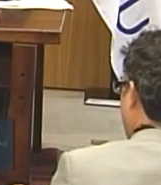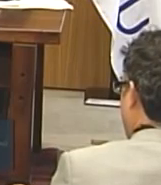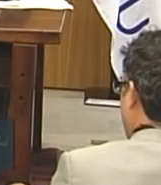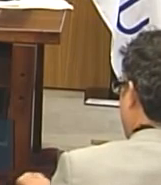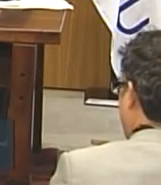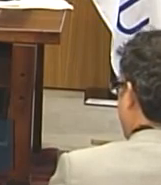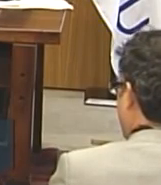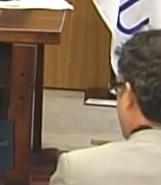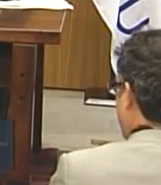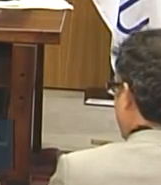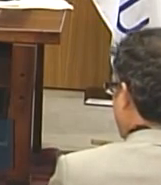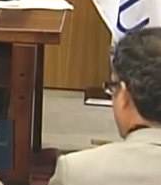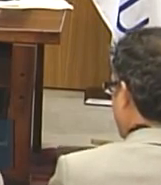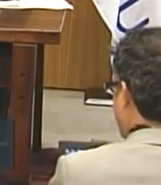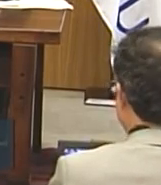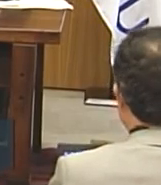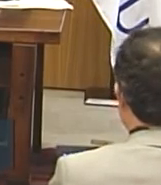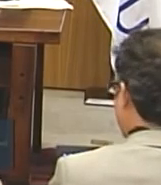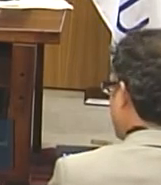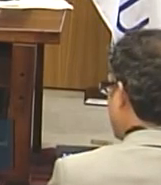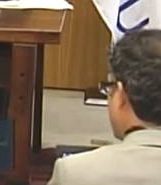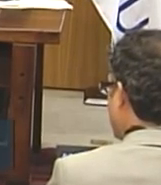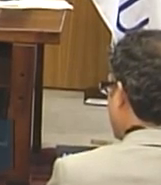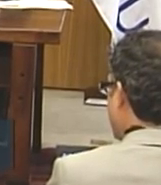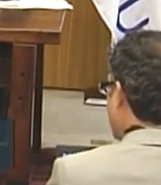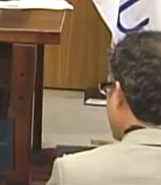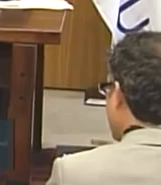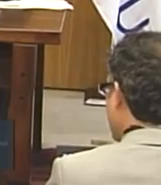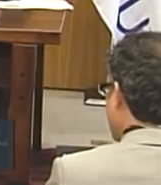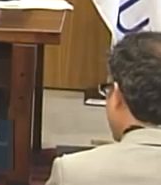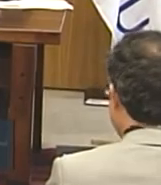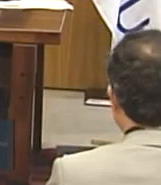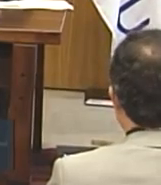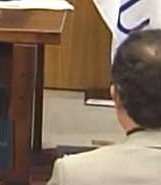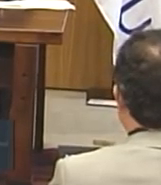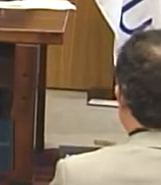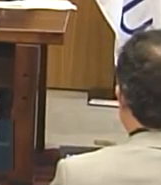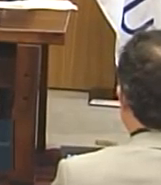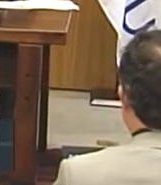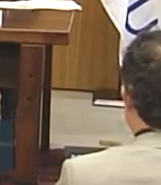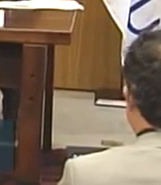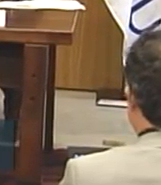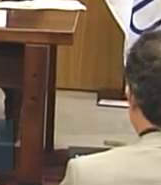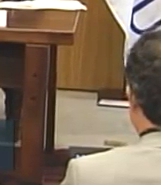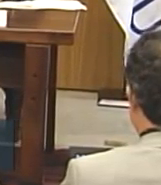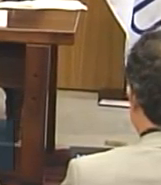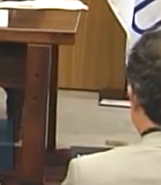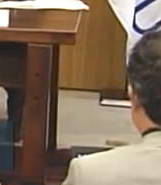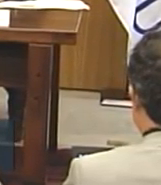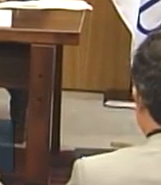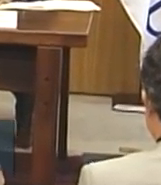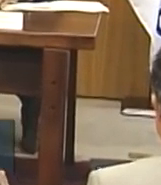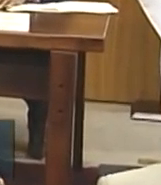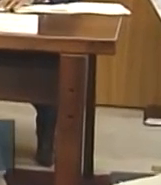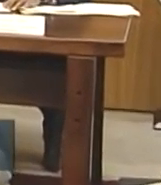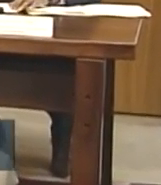uma discussão sobre esse assunto e um candidato comum dos BRICS para o Banco Mundial já?